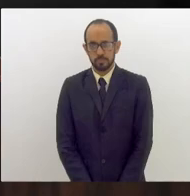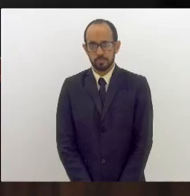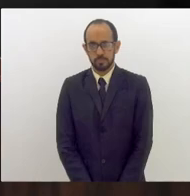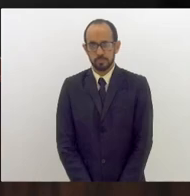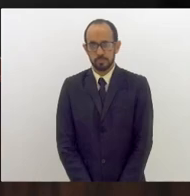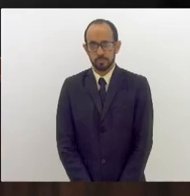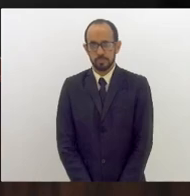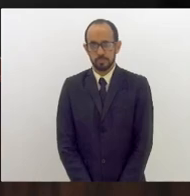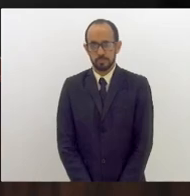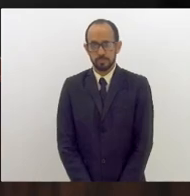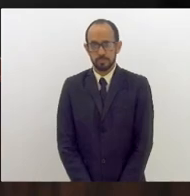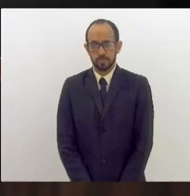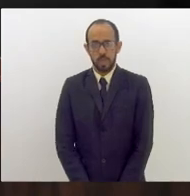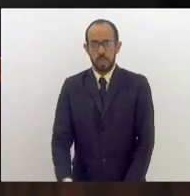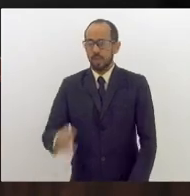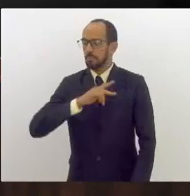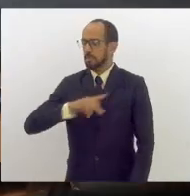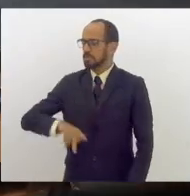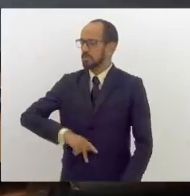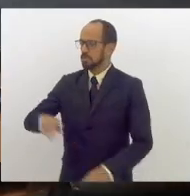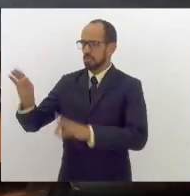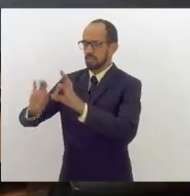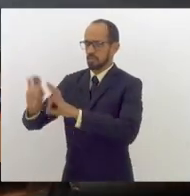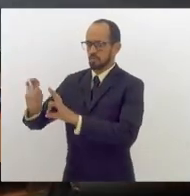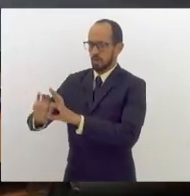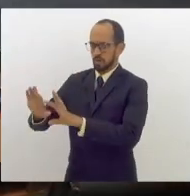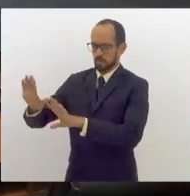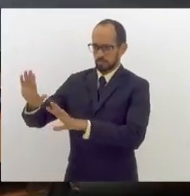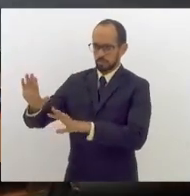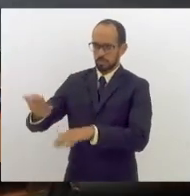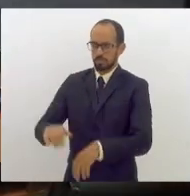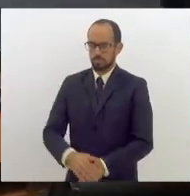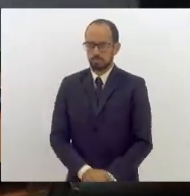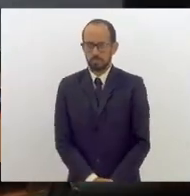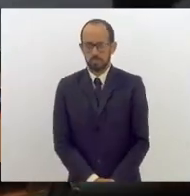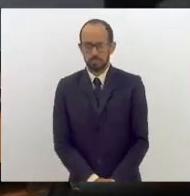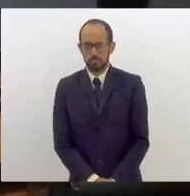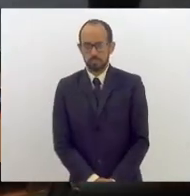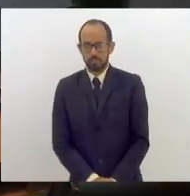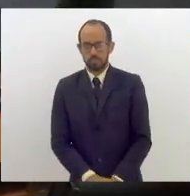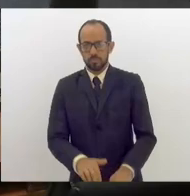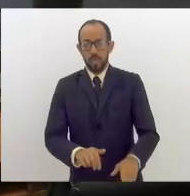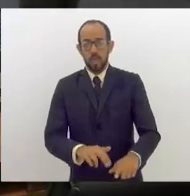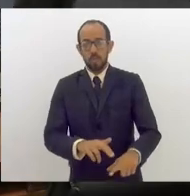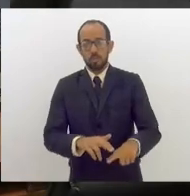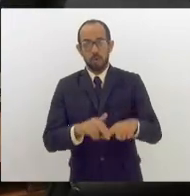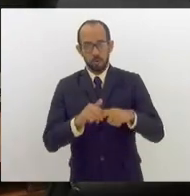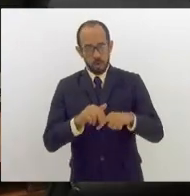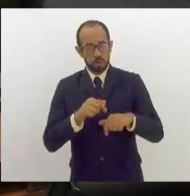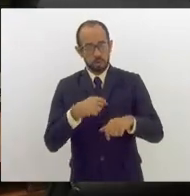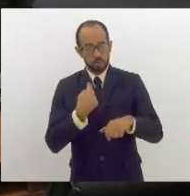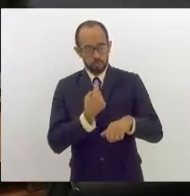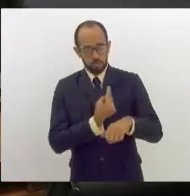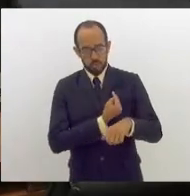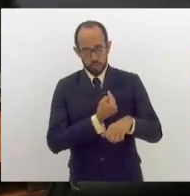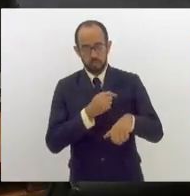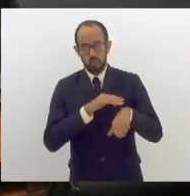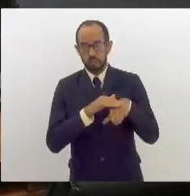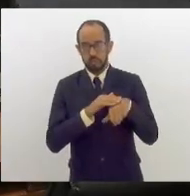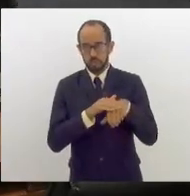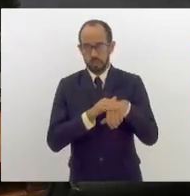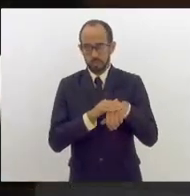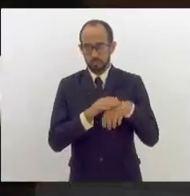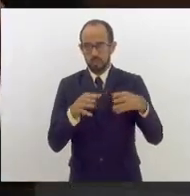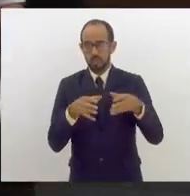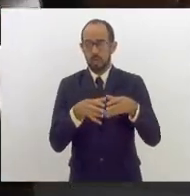é som Presidente questão de ordem é dentro do que já já foi conversado dentro do colégio